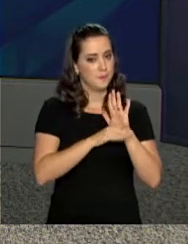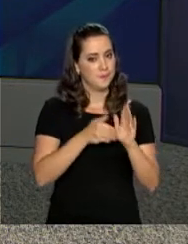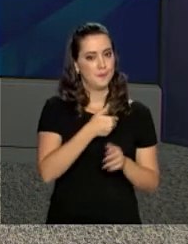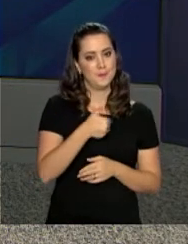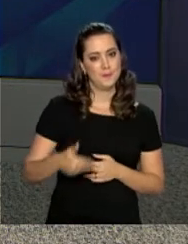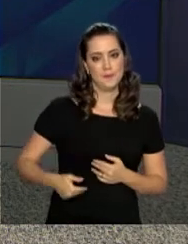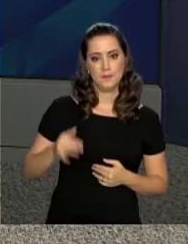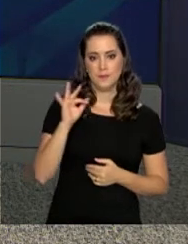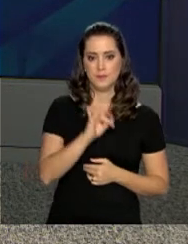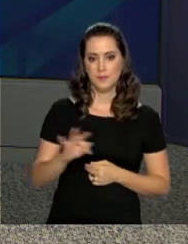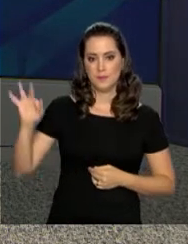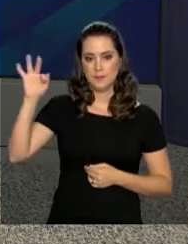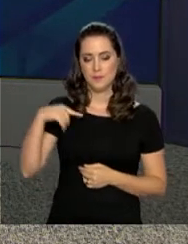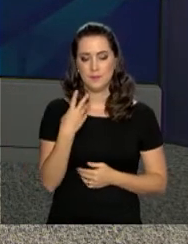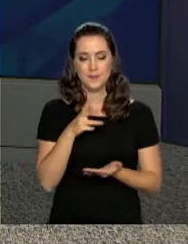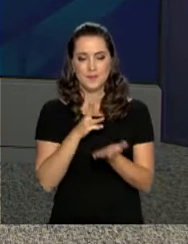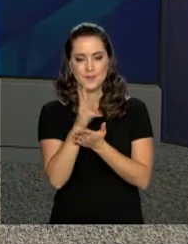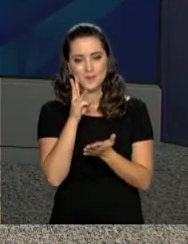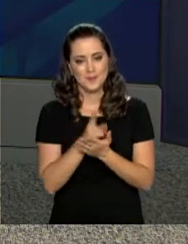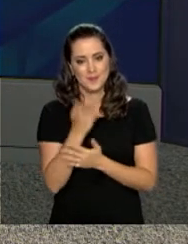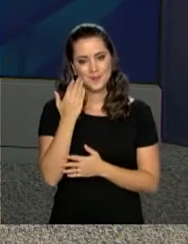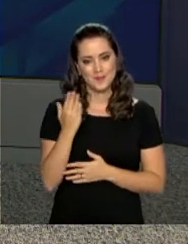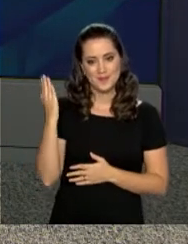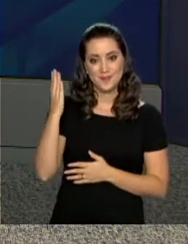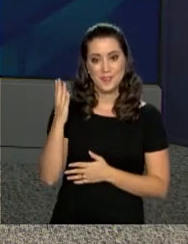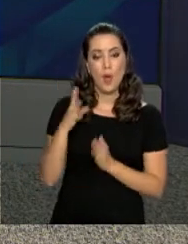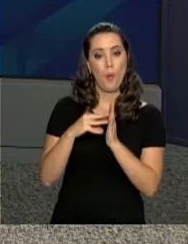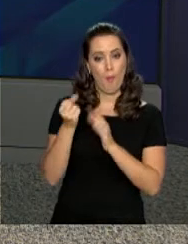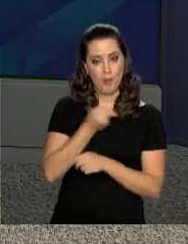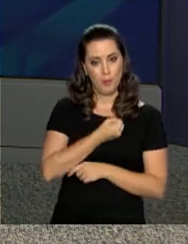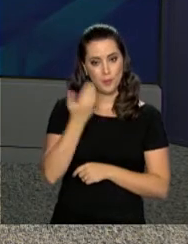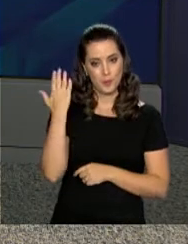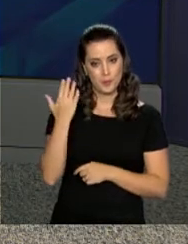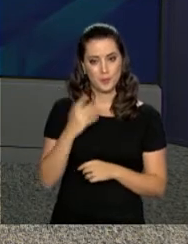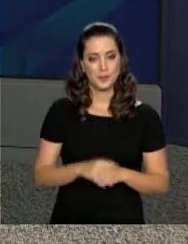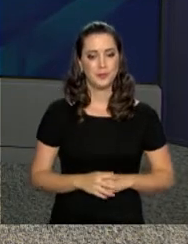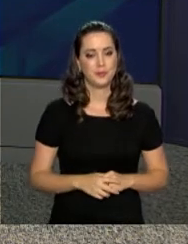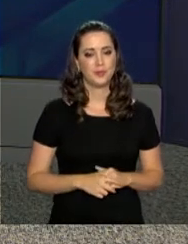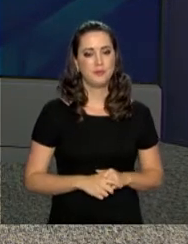dúvidas sobre programas e ações do governo federal para o nosso WhatsApp. Anote aí o número